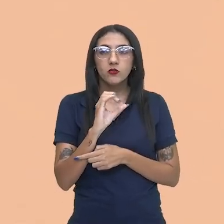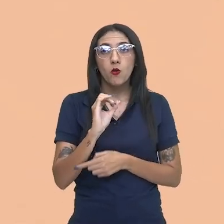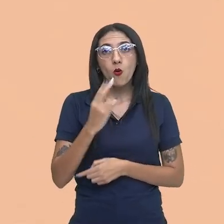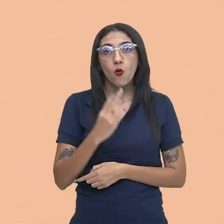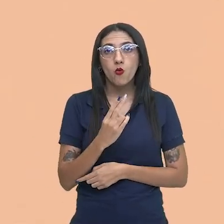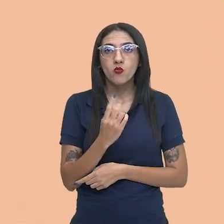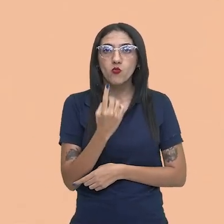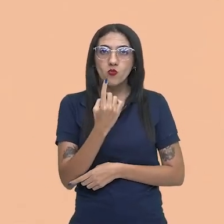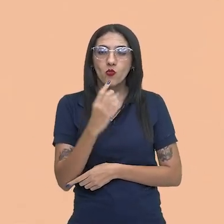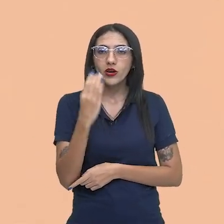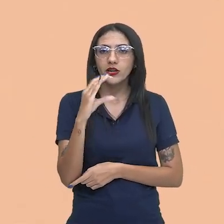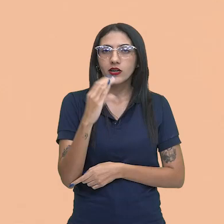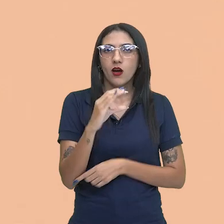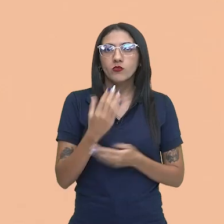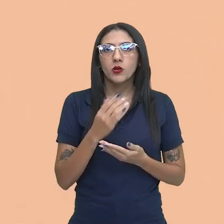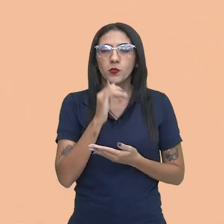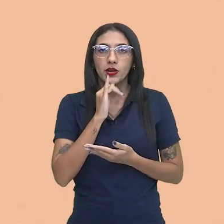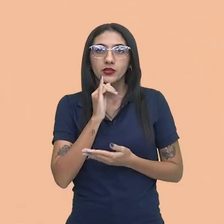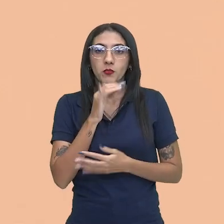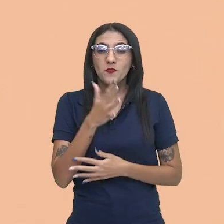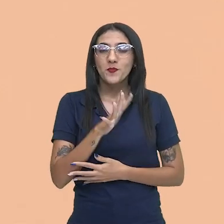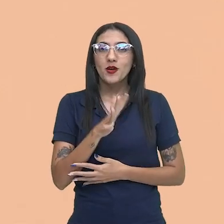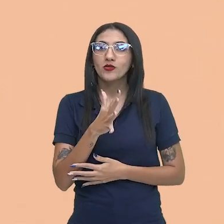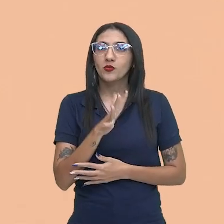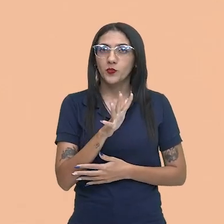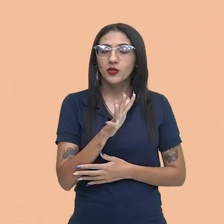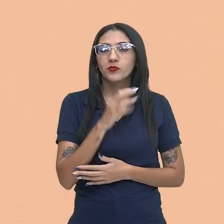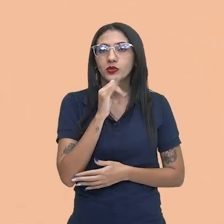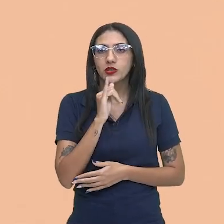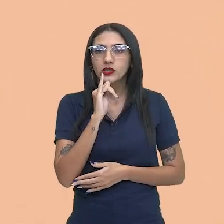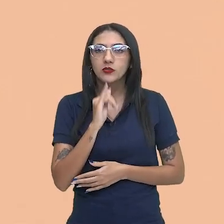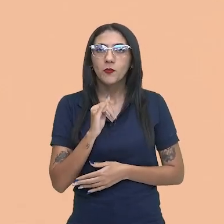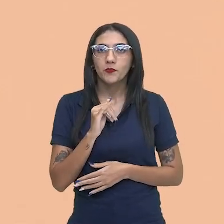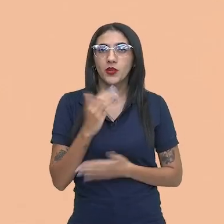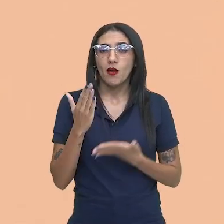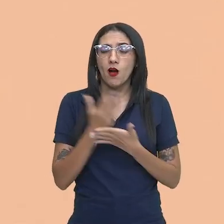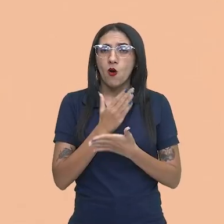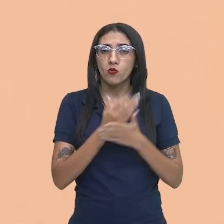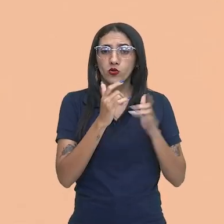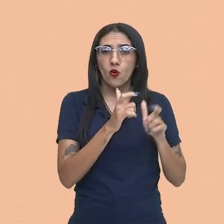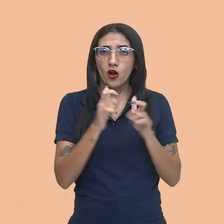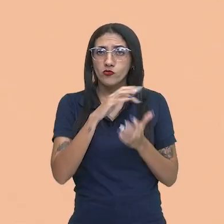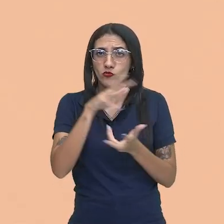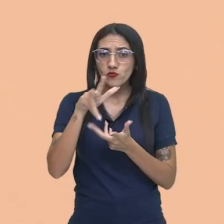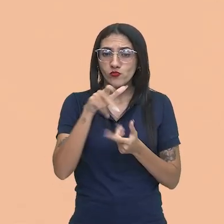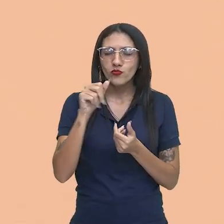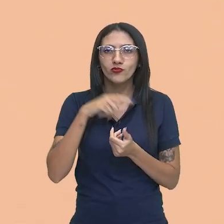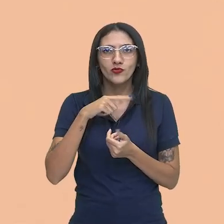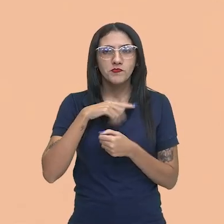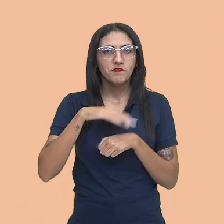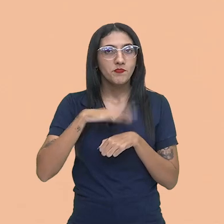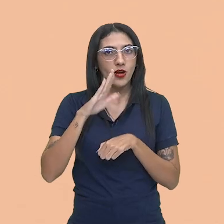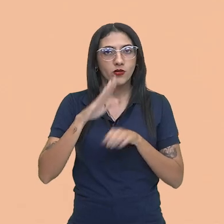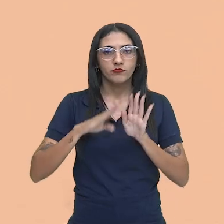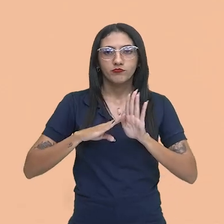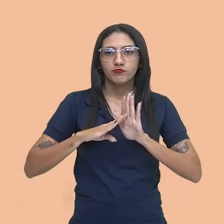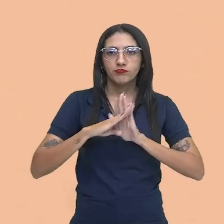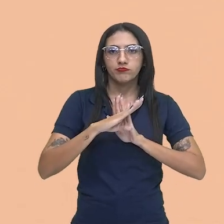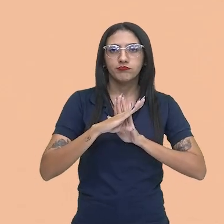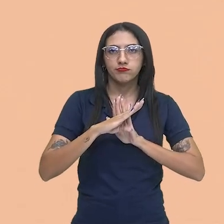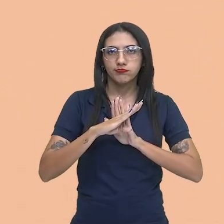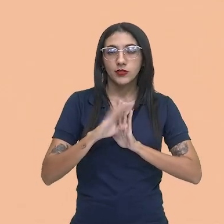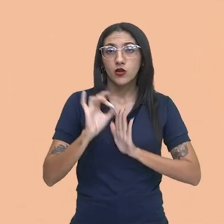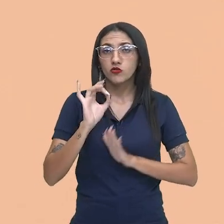uma média. Tem alguns lugares do mundo que esse aumento da temperatura é muito maior. Aí a gente está tirando apenas